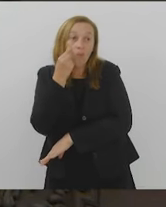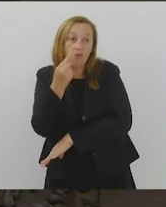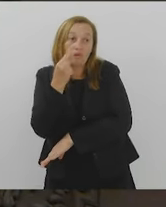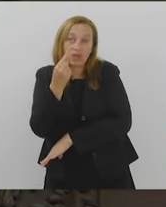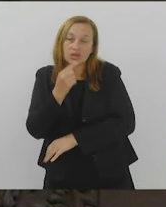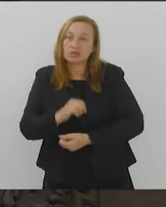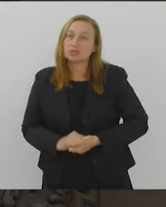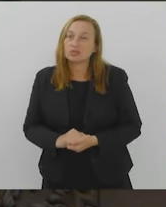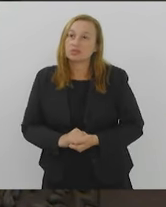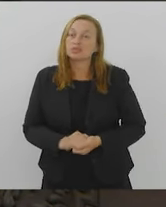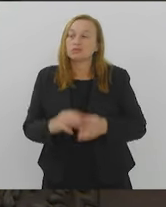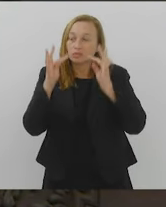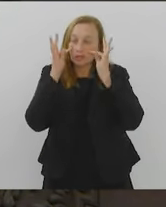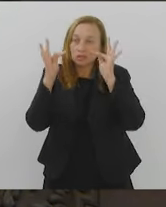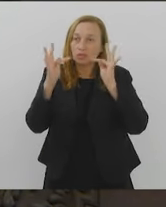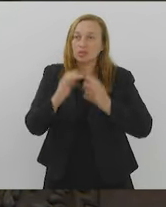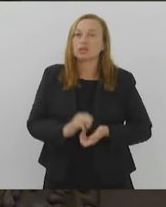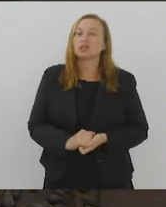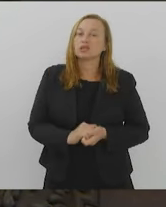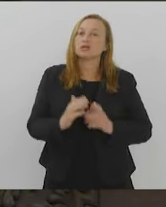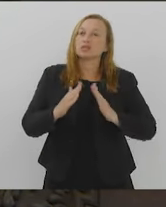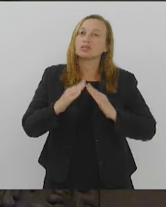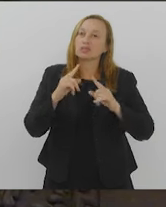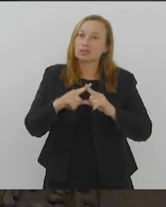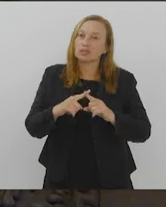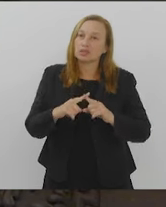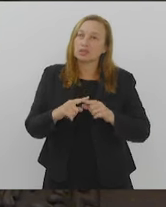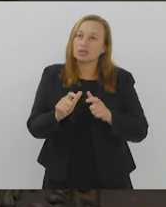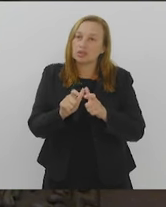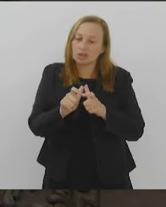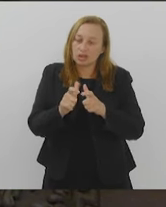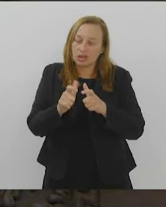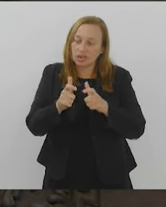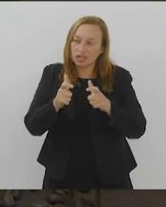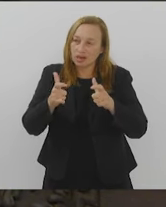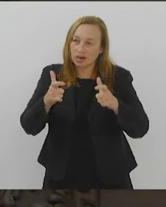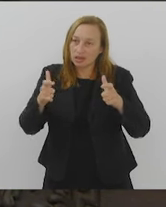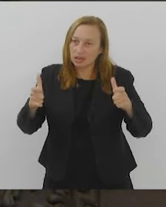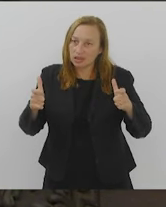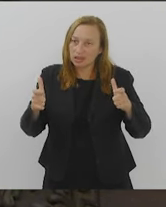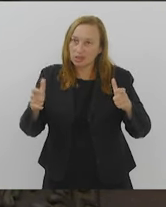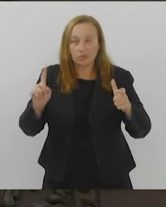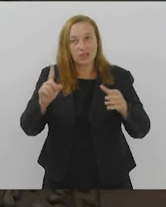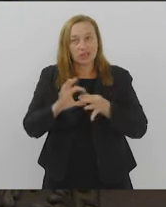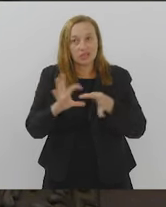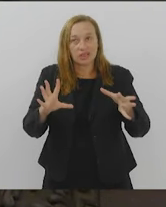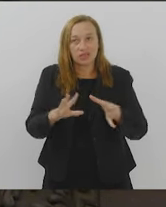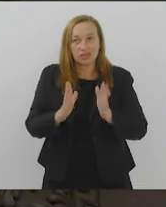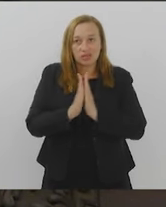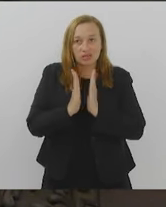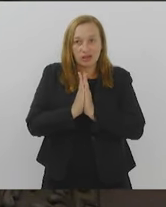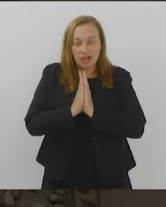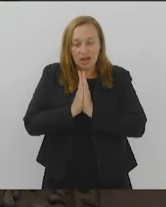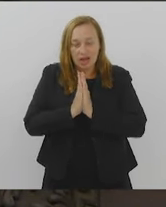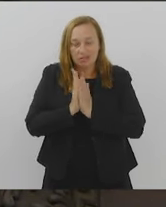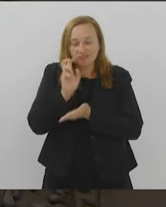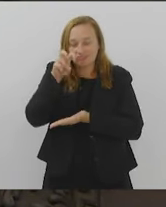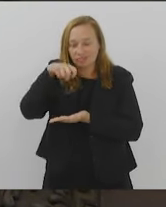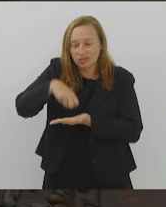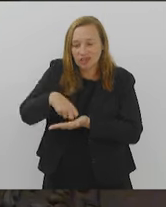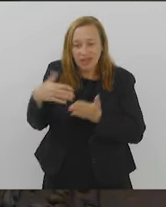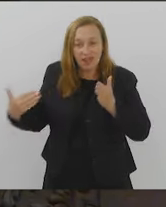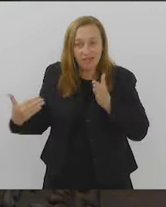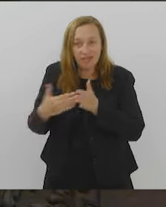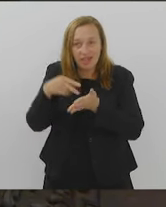o testemunho de uma igreja que cresce, mas não deixa de orar e orar ajoelhada até em